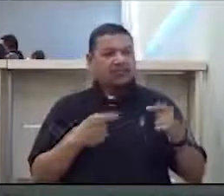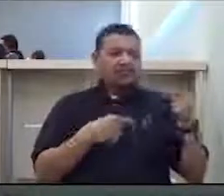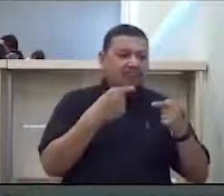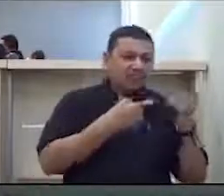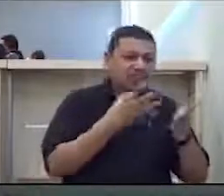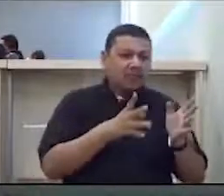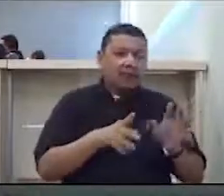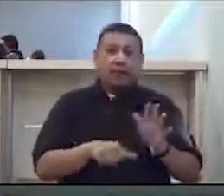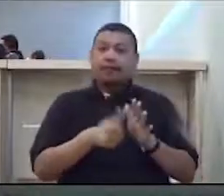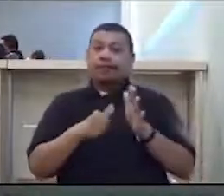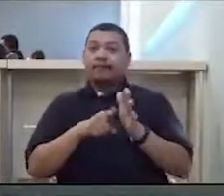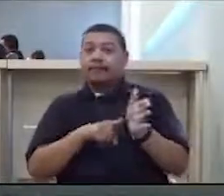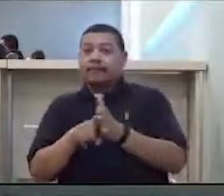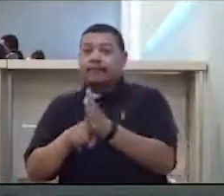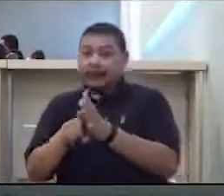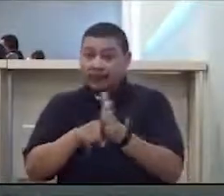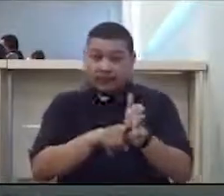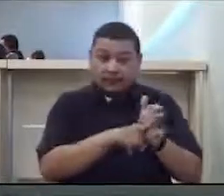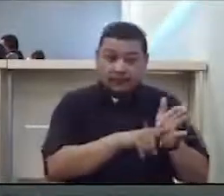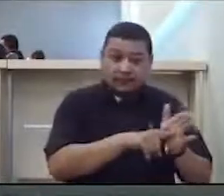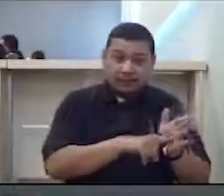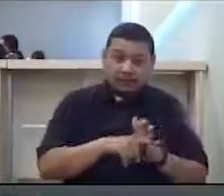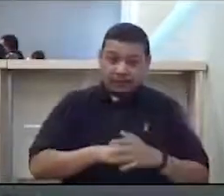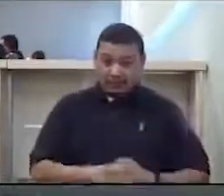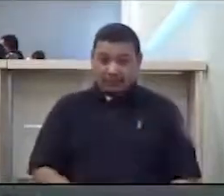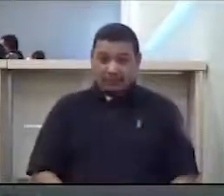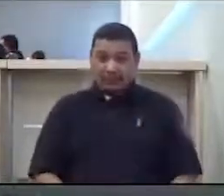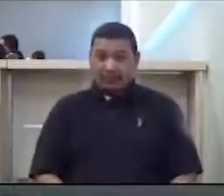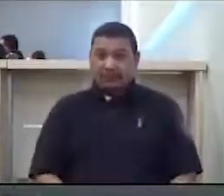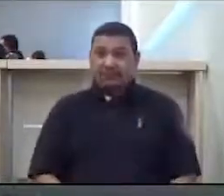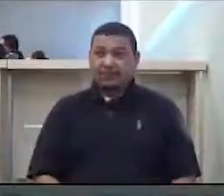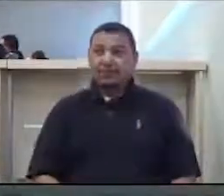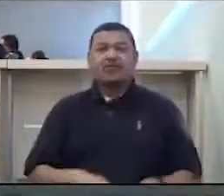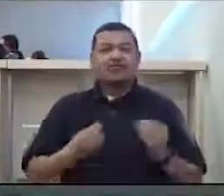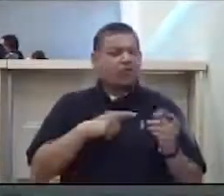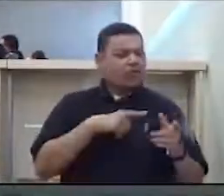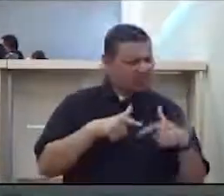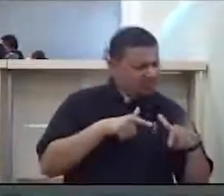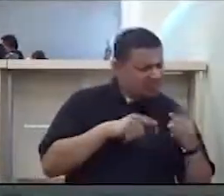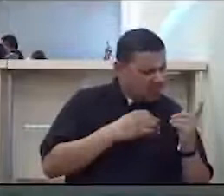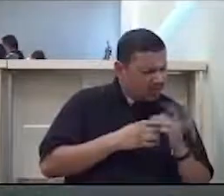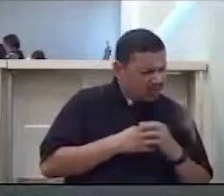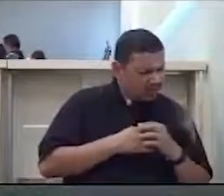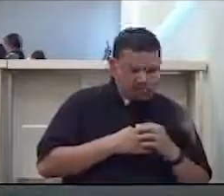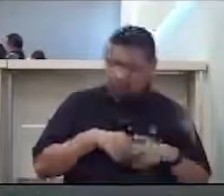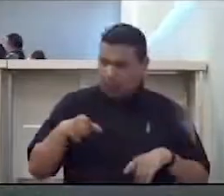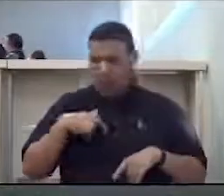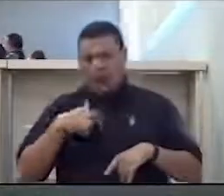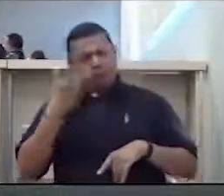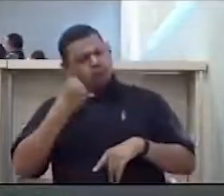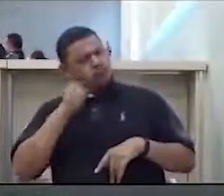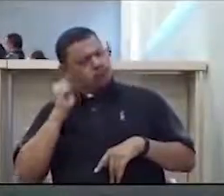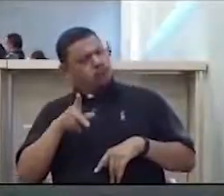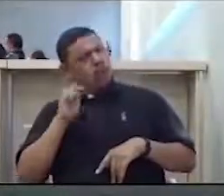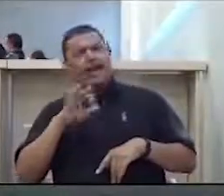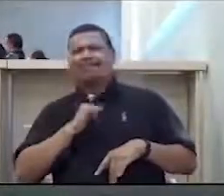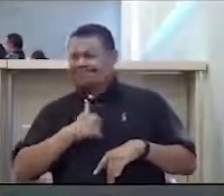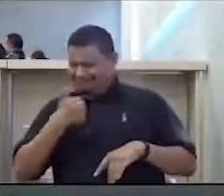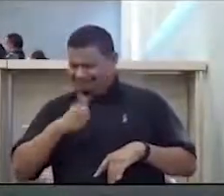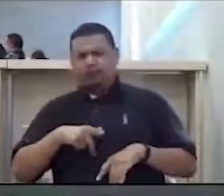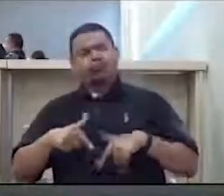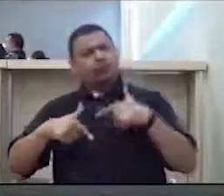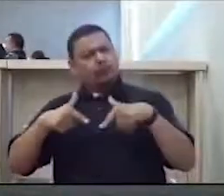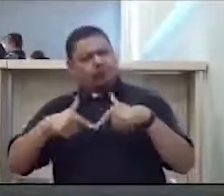vou investigar para ver. Quando eu cheguei perguntando, fulano aqui, como que ele trabalha? Excepcional, pessoa